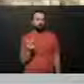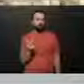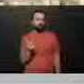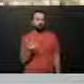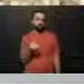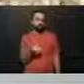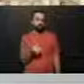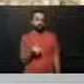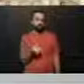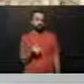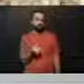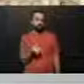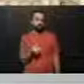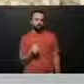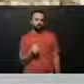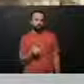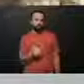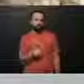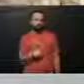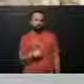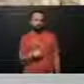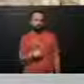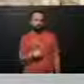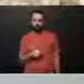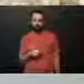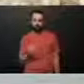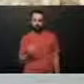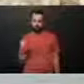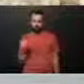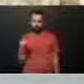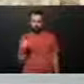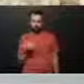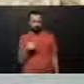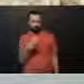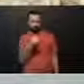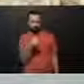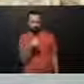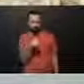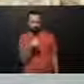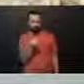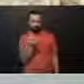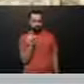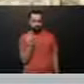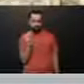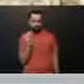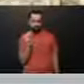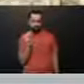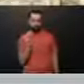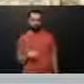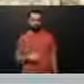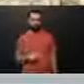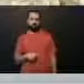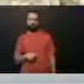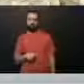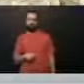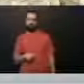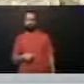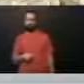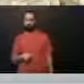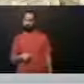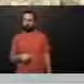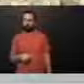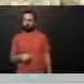5, 6. Aqui, eu falo que eu tenho 6 grupinhos de 1. Igual lá na sua